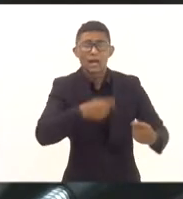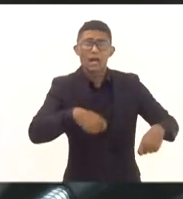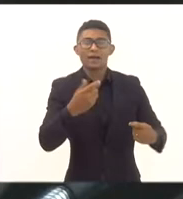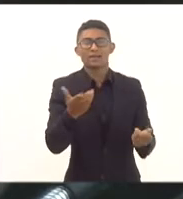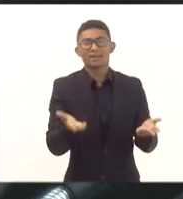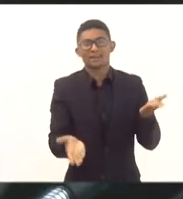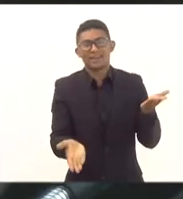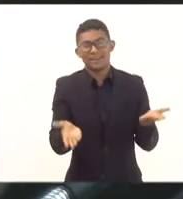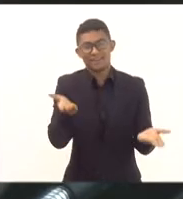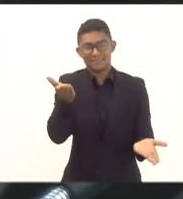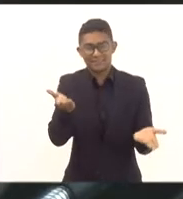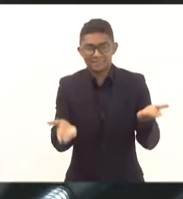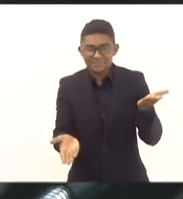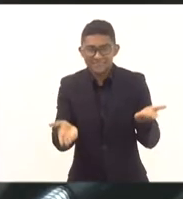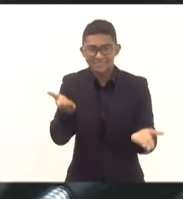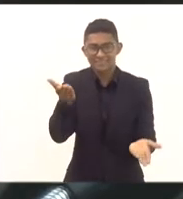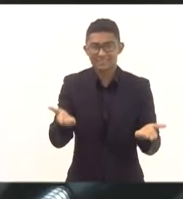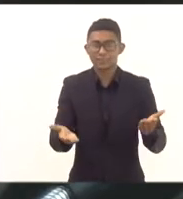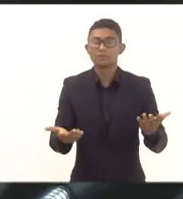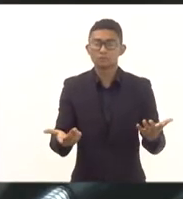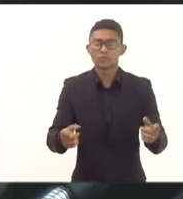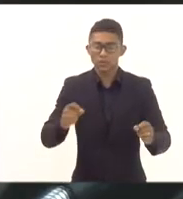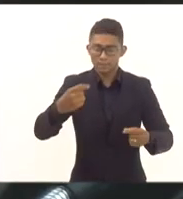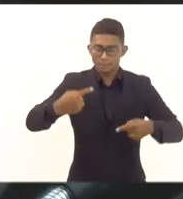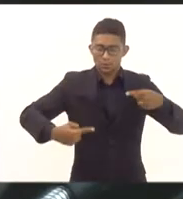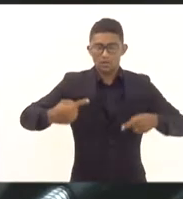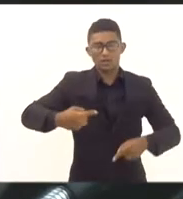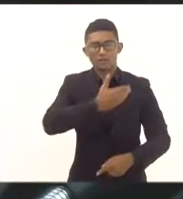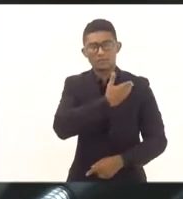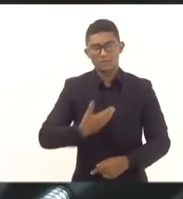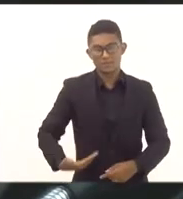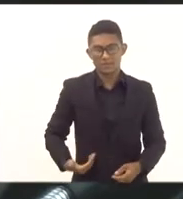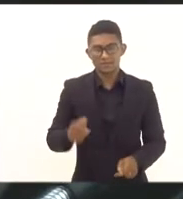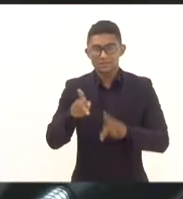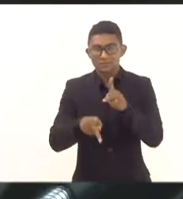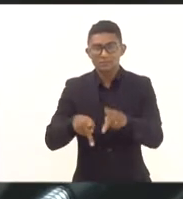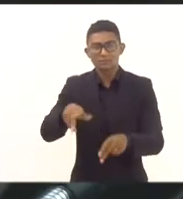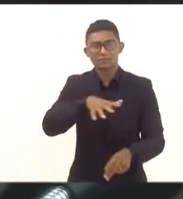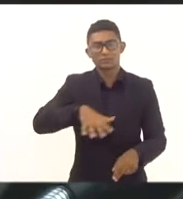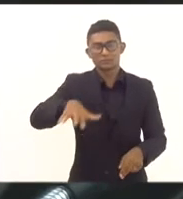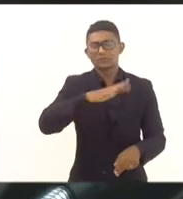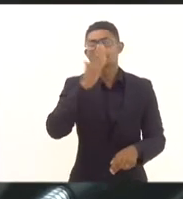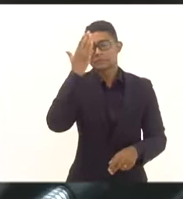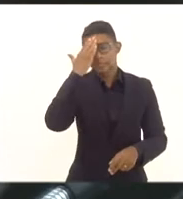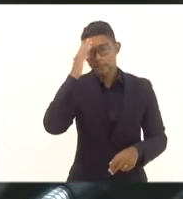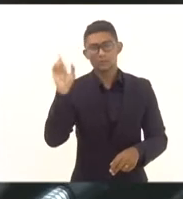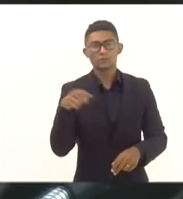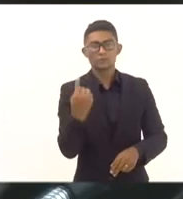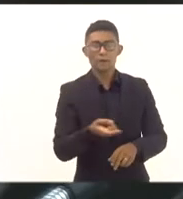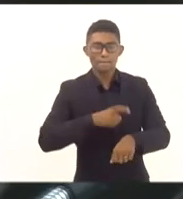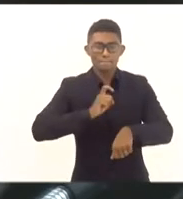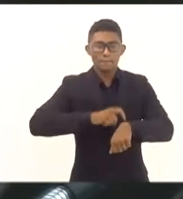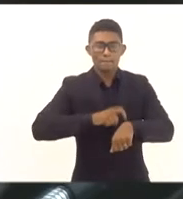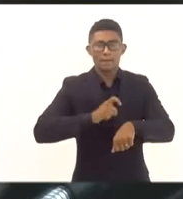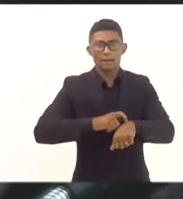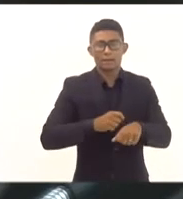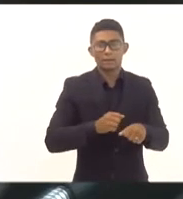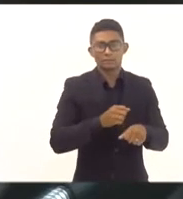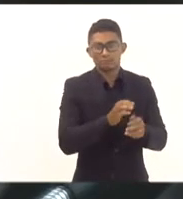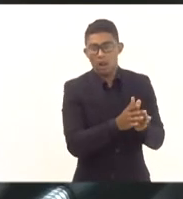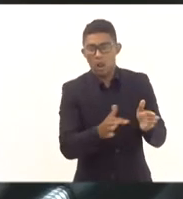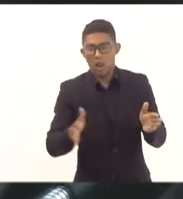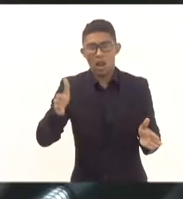política políticas públicas levar o que ela no momento tão difícil que nós continuamos atravessando ainda pandemia né